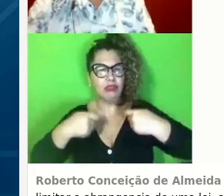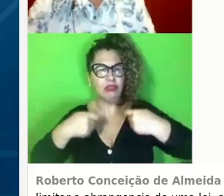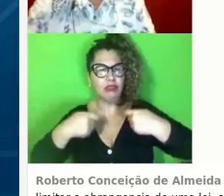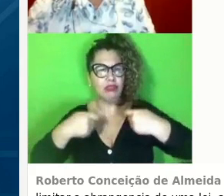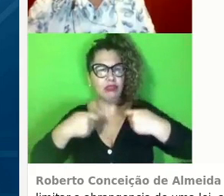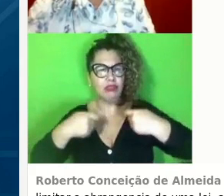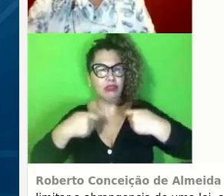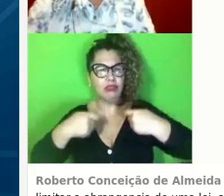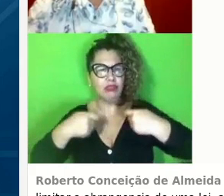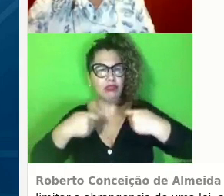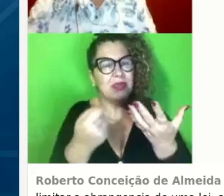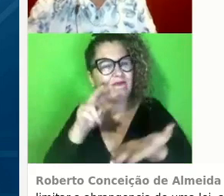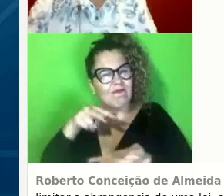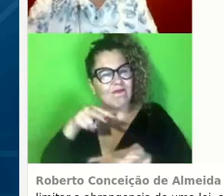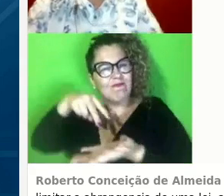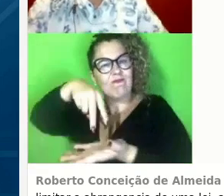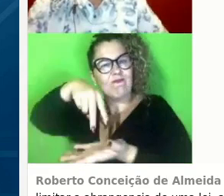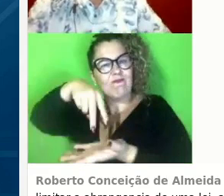e estarem nos